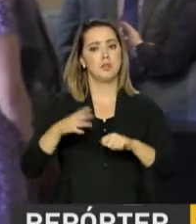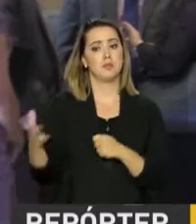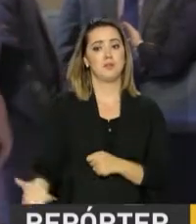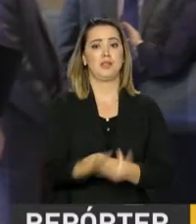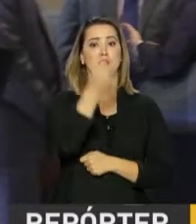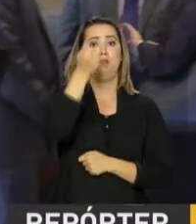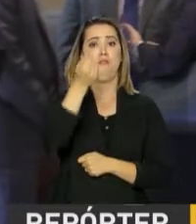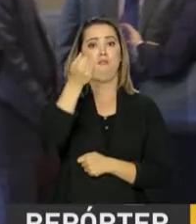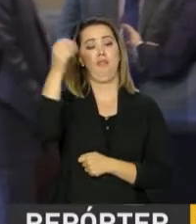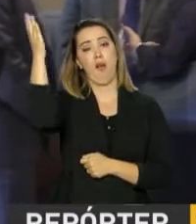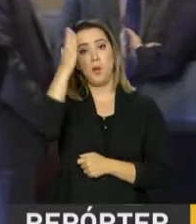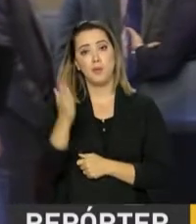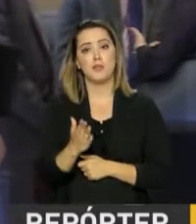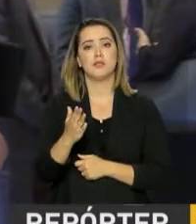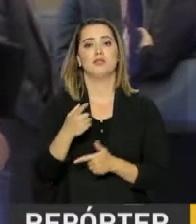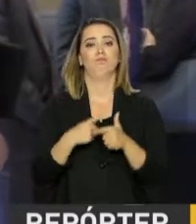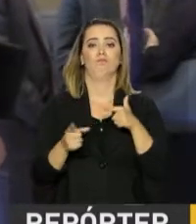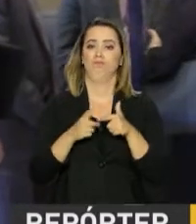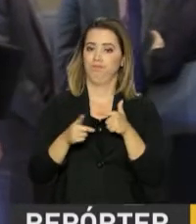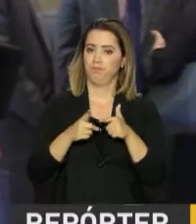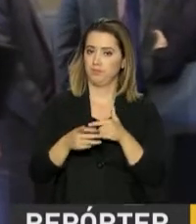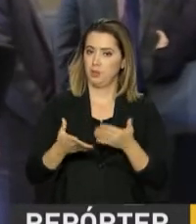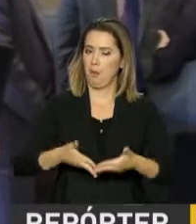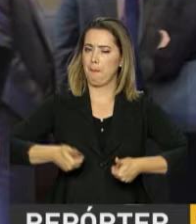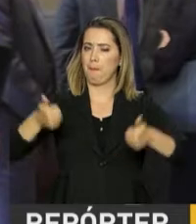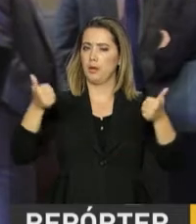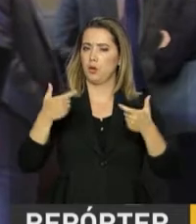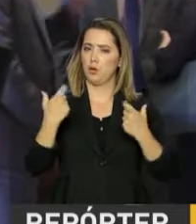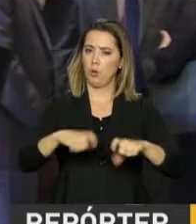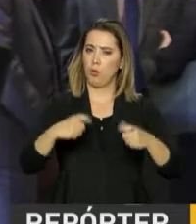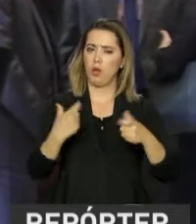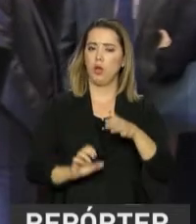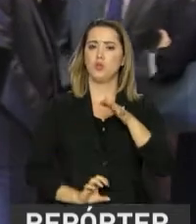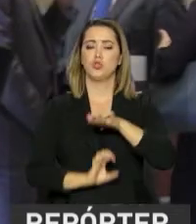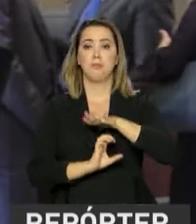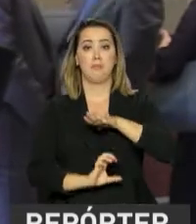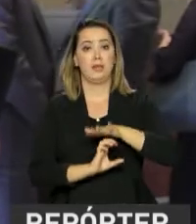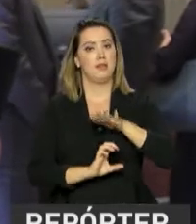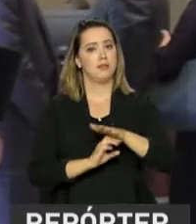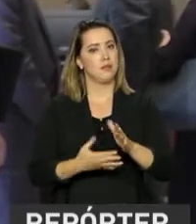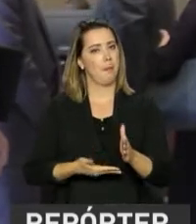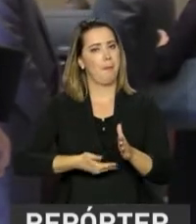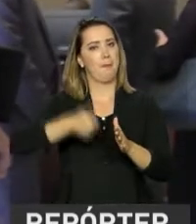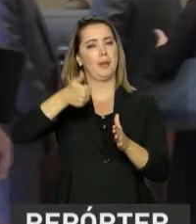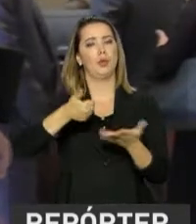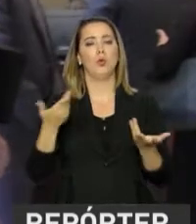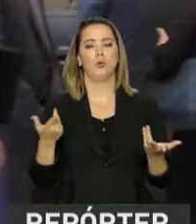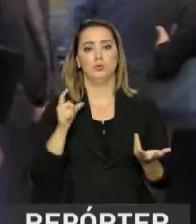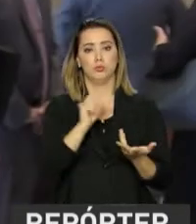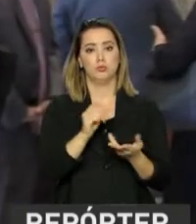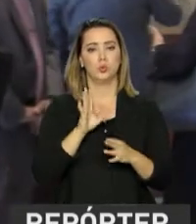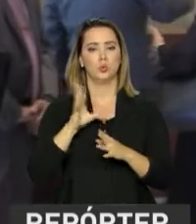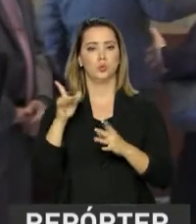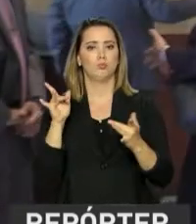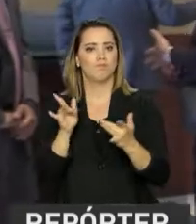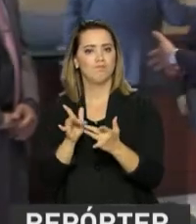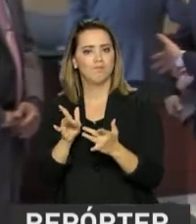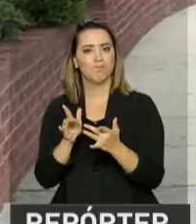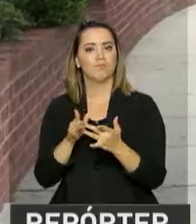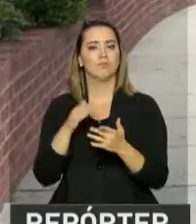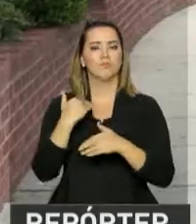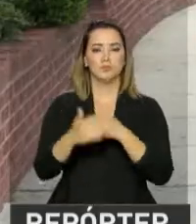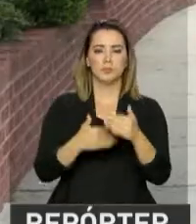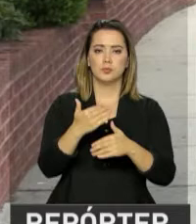criar um ambiente melhor de negócio e todos os que foram anos e em dar o seu apoio para que a gente possa continuar fazendo